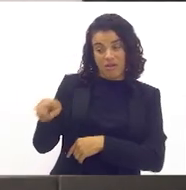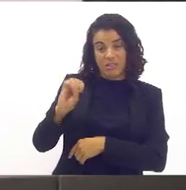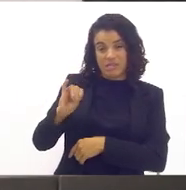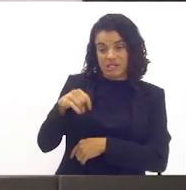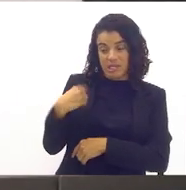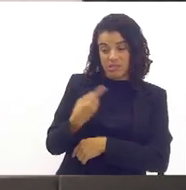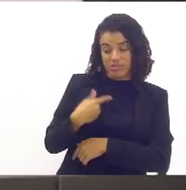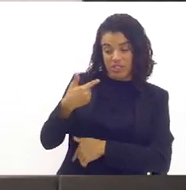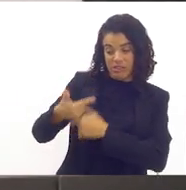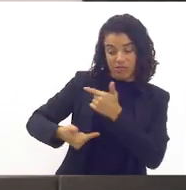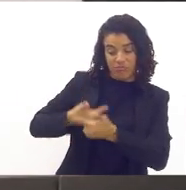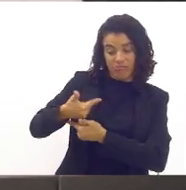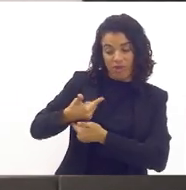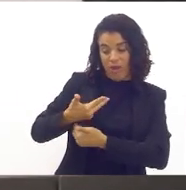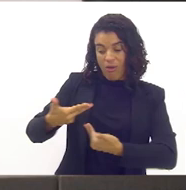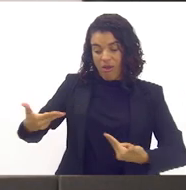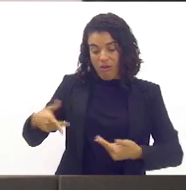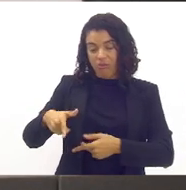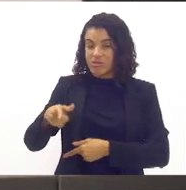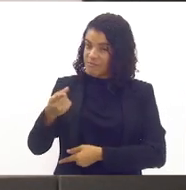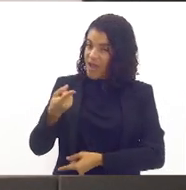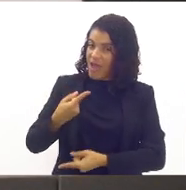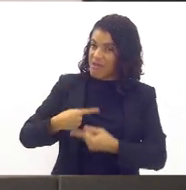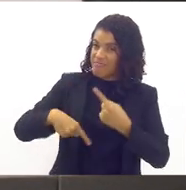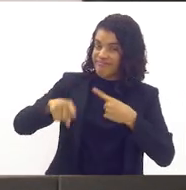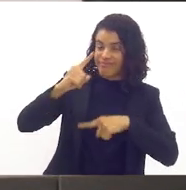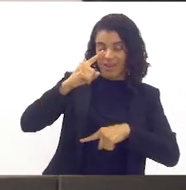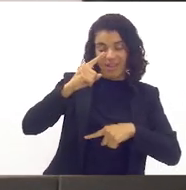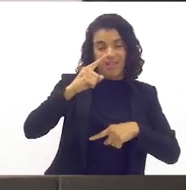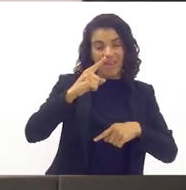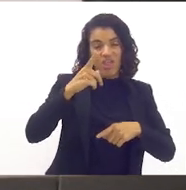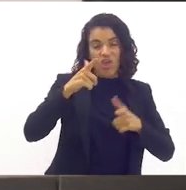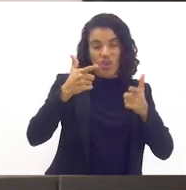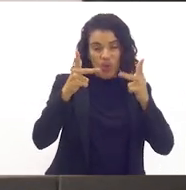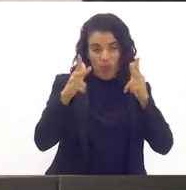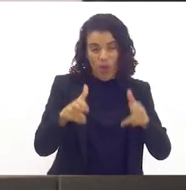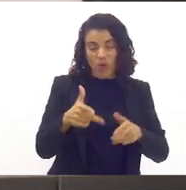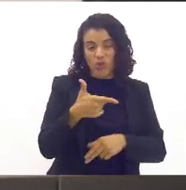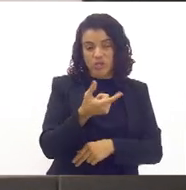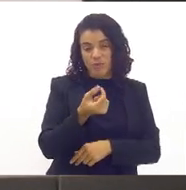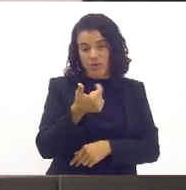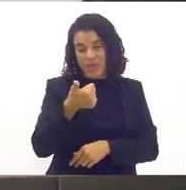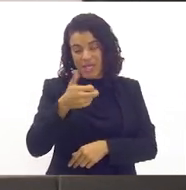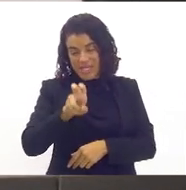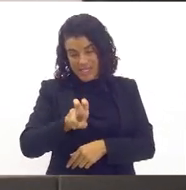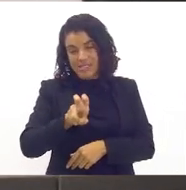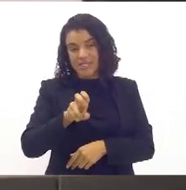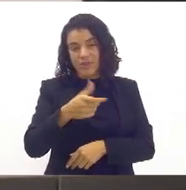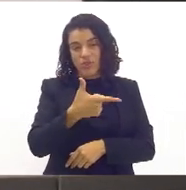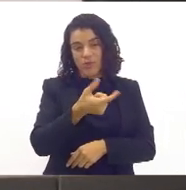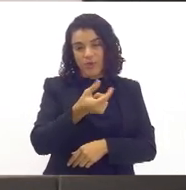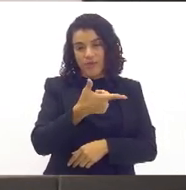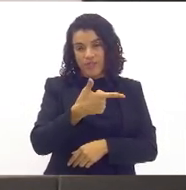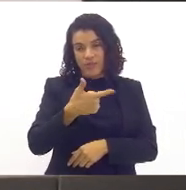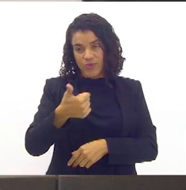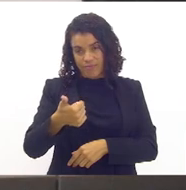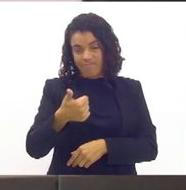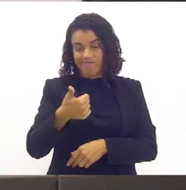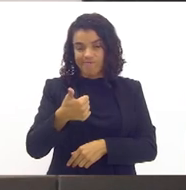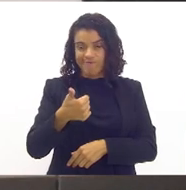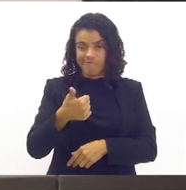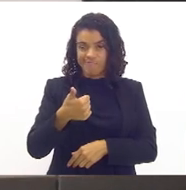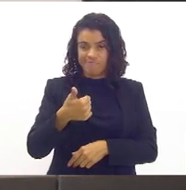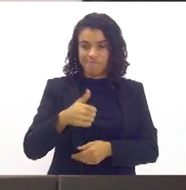isso vai reverter e nós vamos voltar aqui a patamares 2015 a 2021. Então, existe realmente que a gente